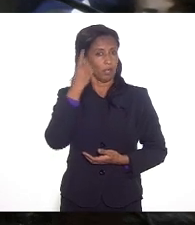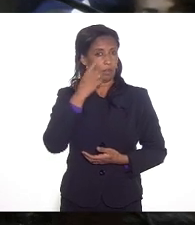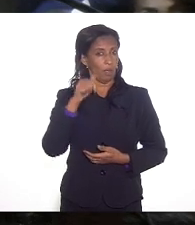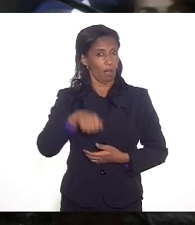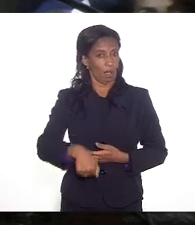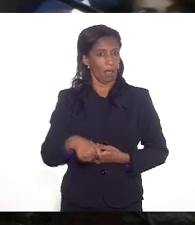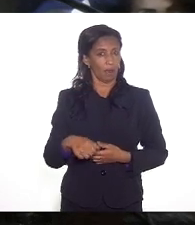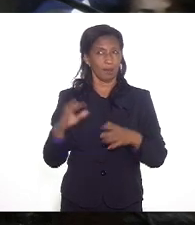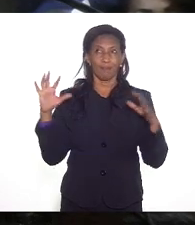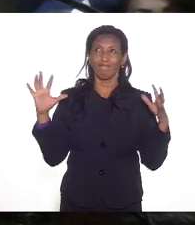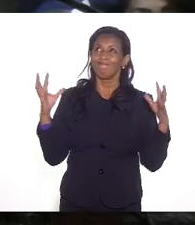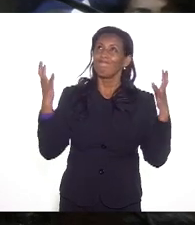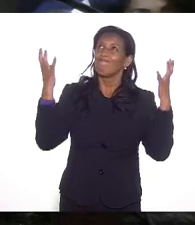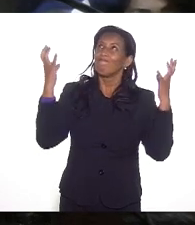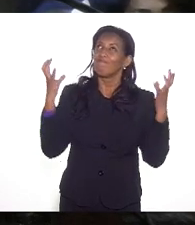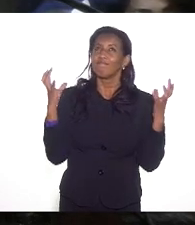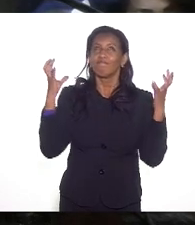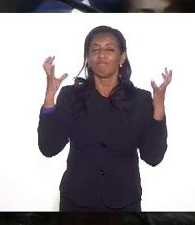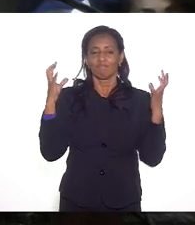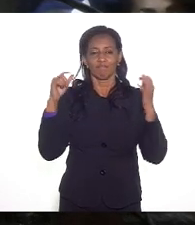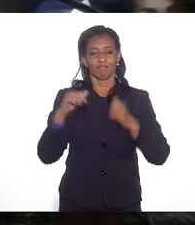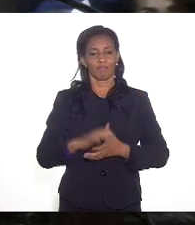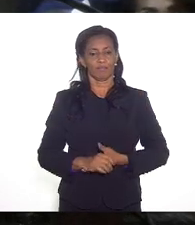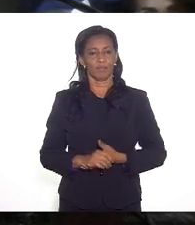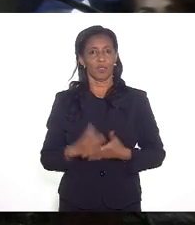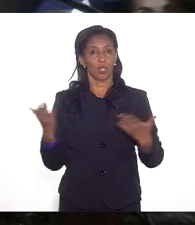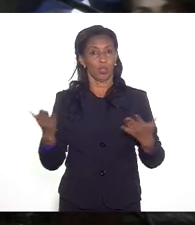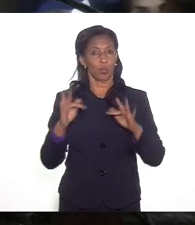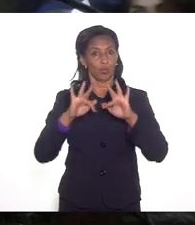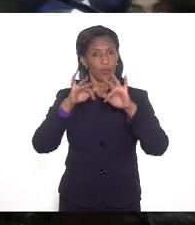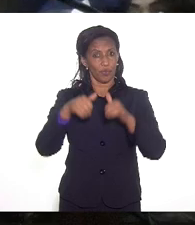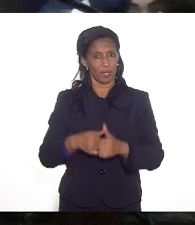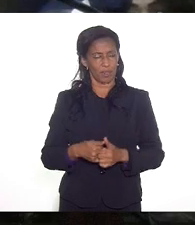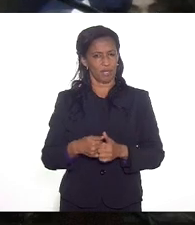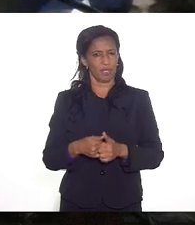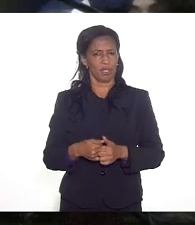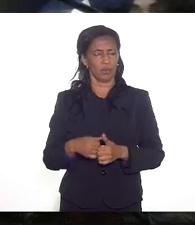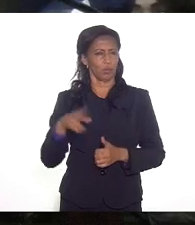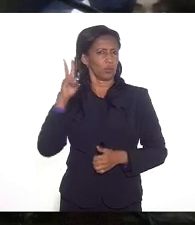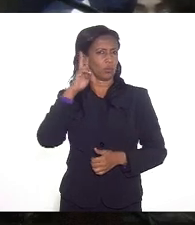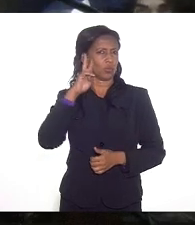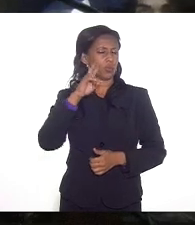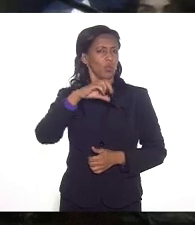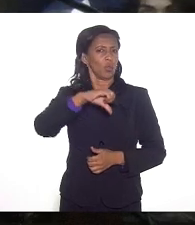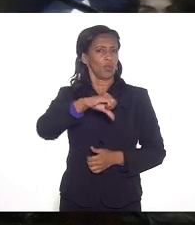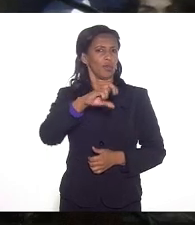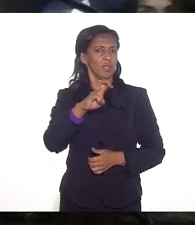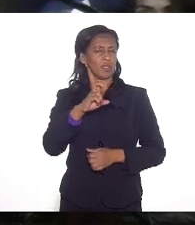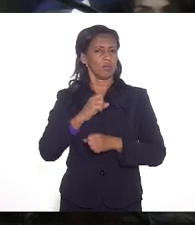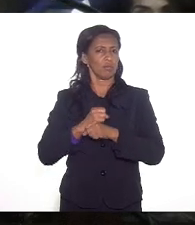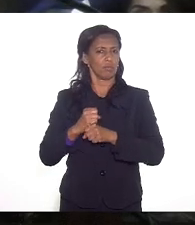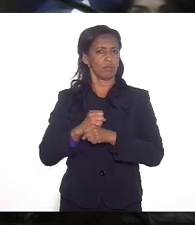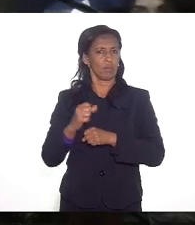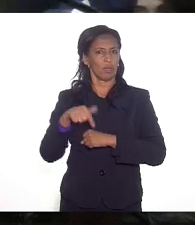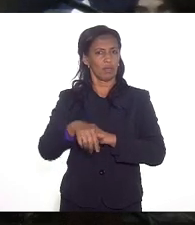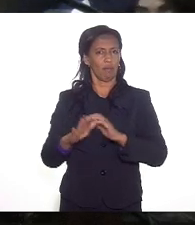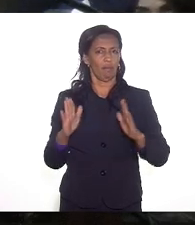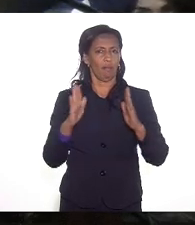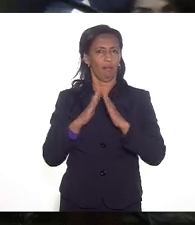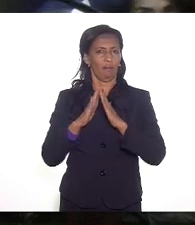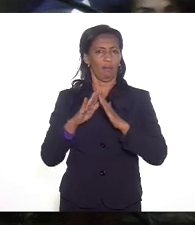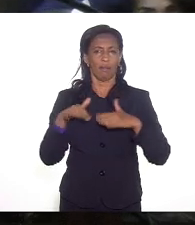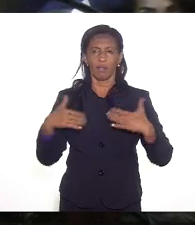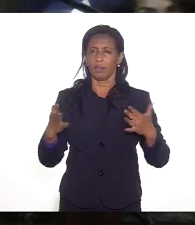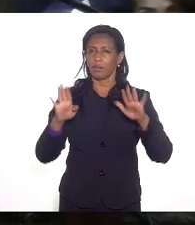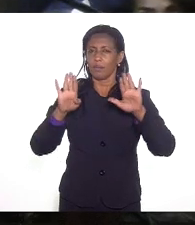aqui no palácio Tiradentes ti.eu e hoje está encerrando um ciclo de 95 anos essa casa